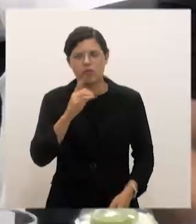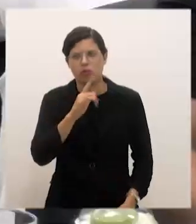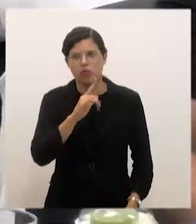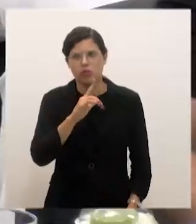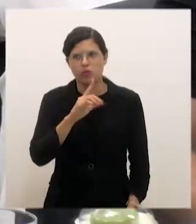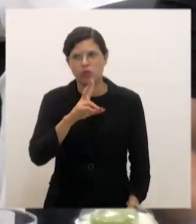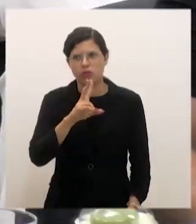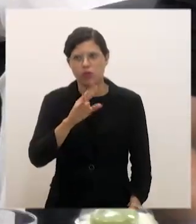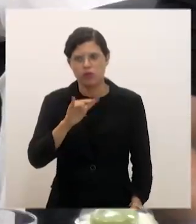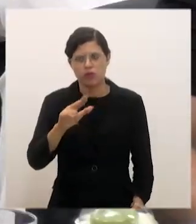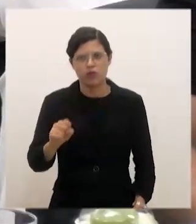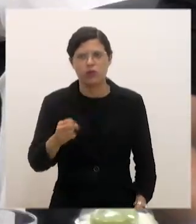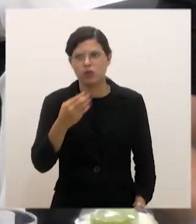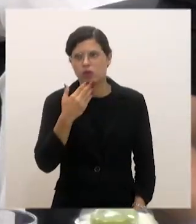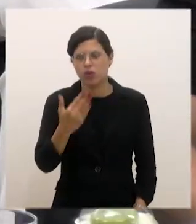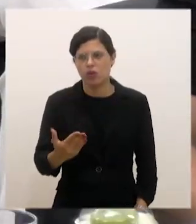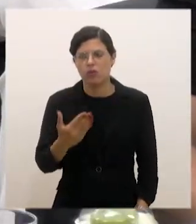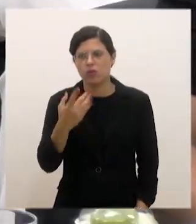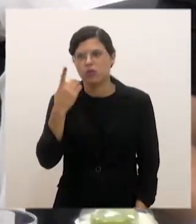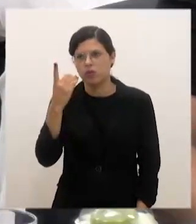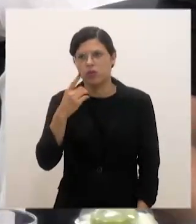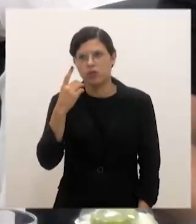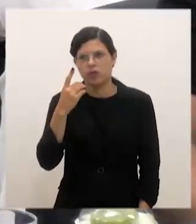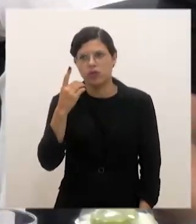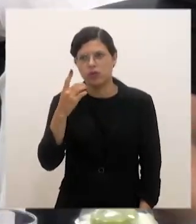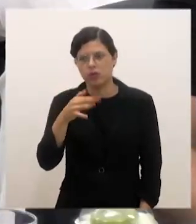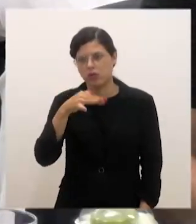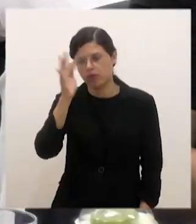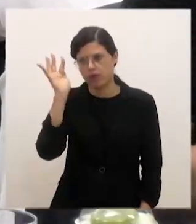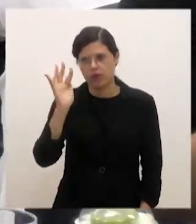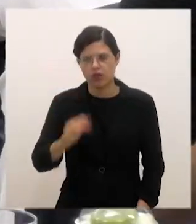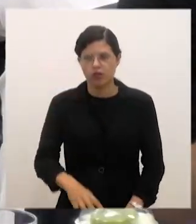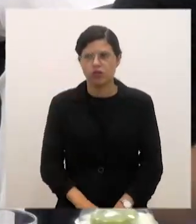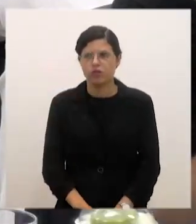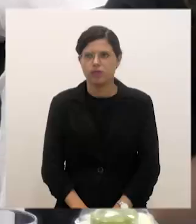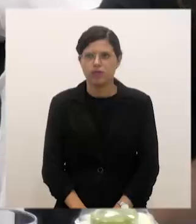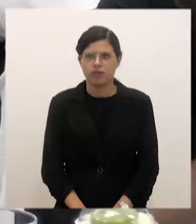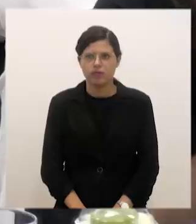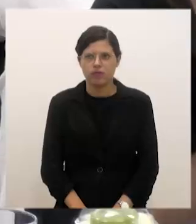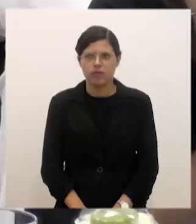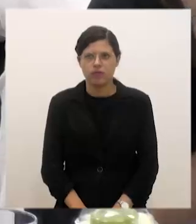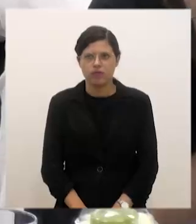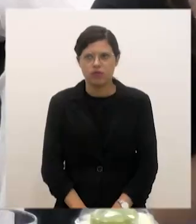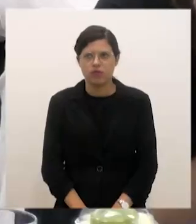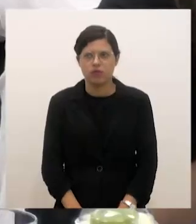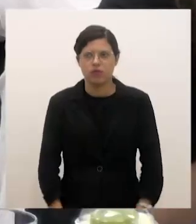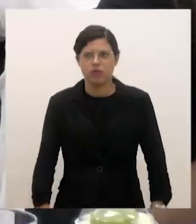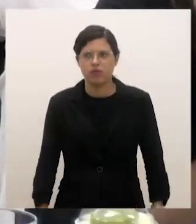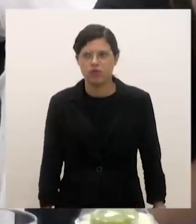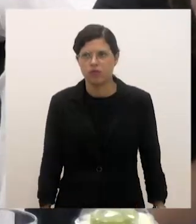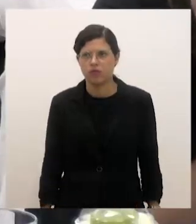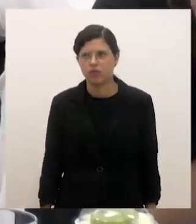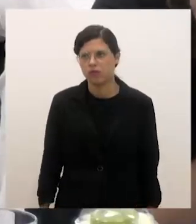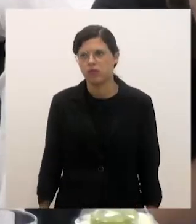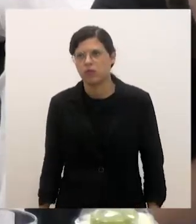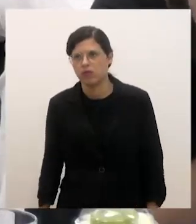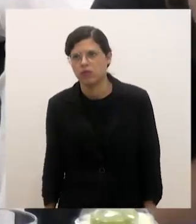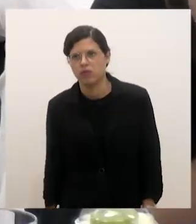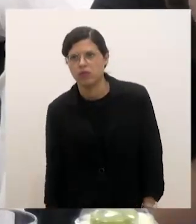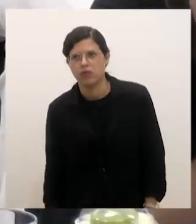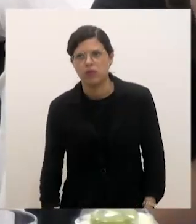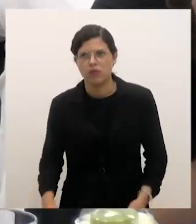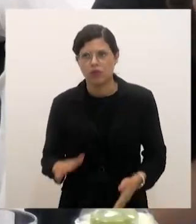ia solicitar ao deputado Fred Pacheco, o senhor retirar lá no artigo 1º a